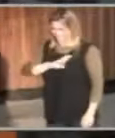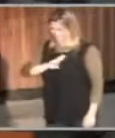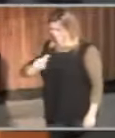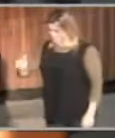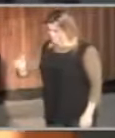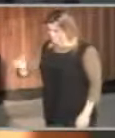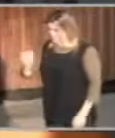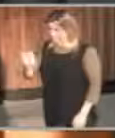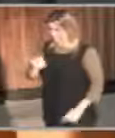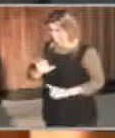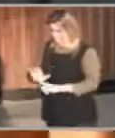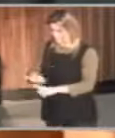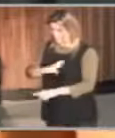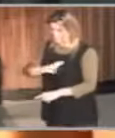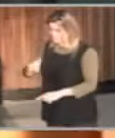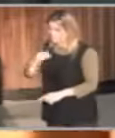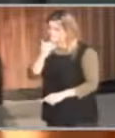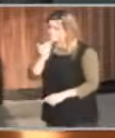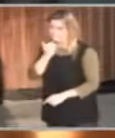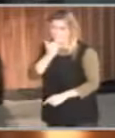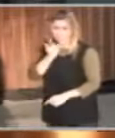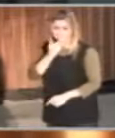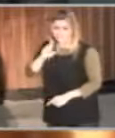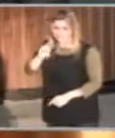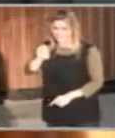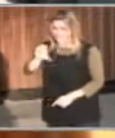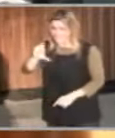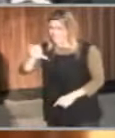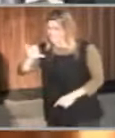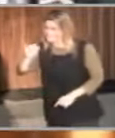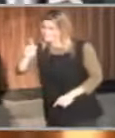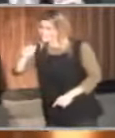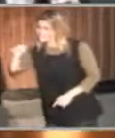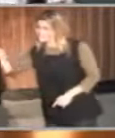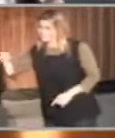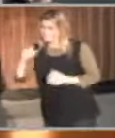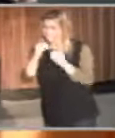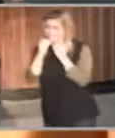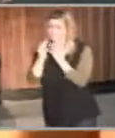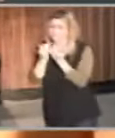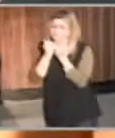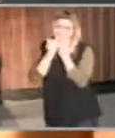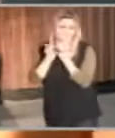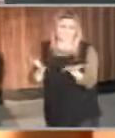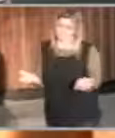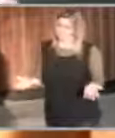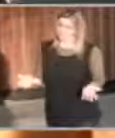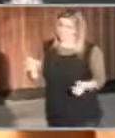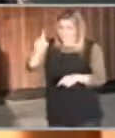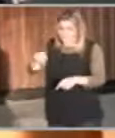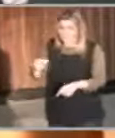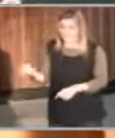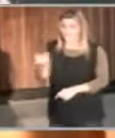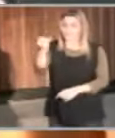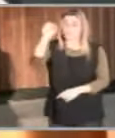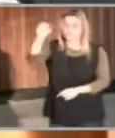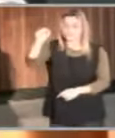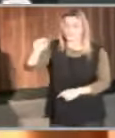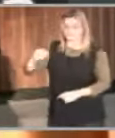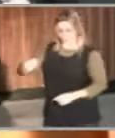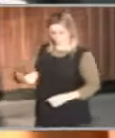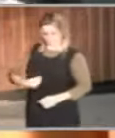mas a religião não enche o coração da gente o que enche o coração da gente é o poder da graça é a